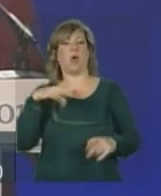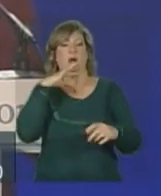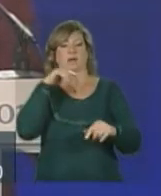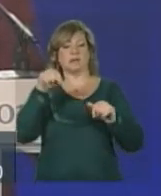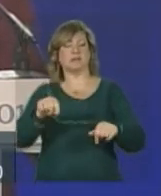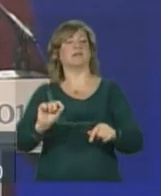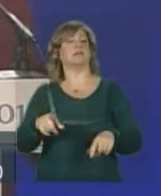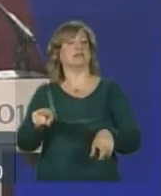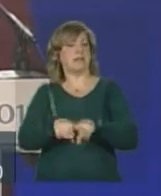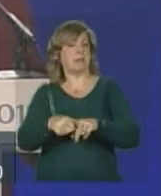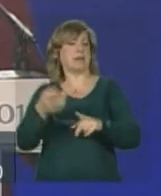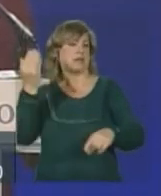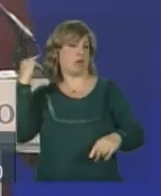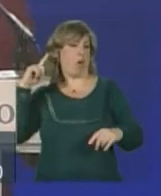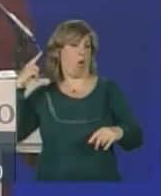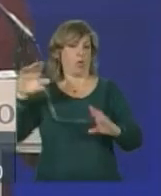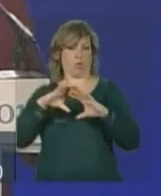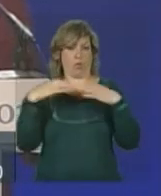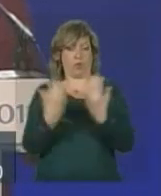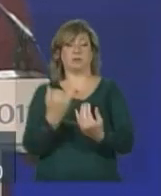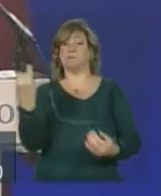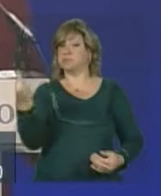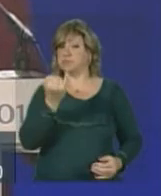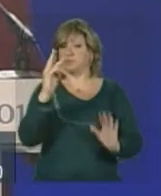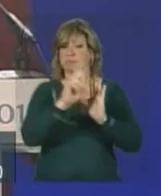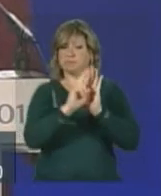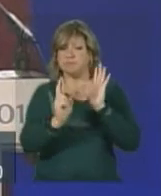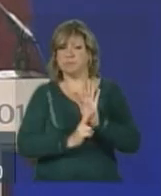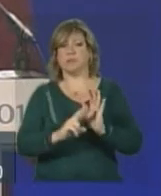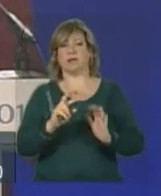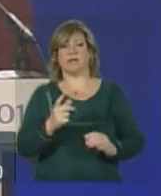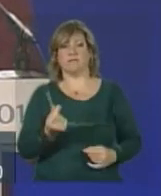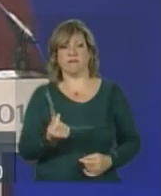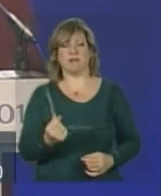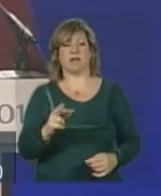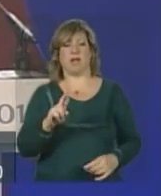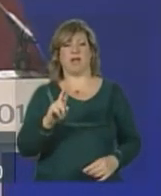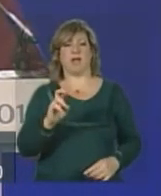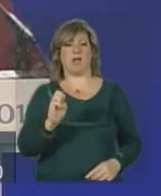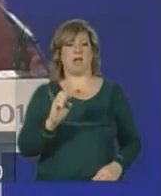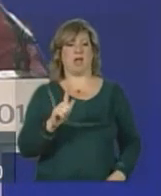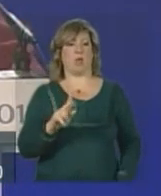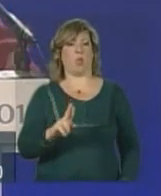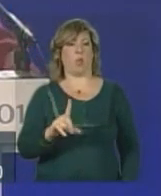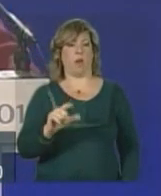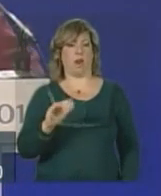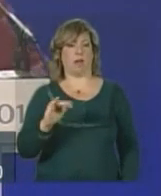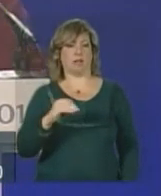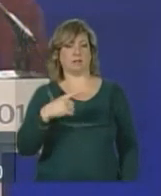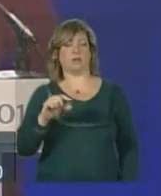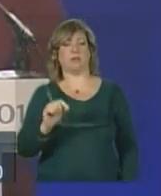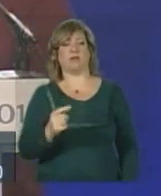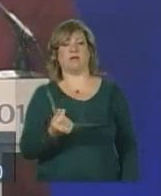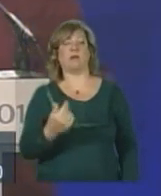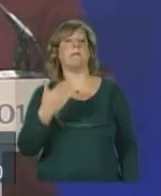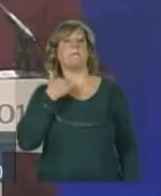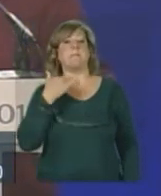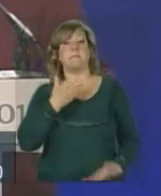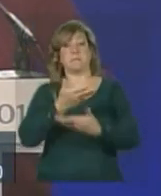a respeito da importância da regulação financeira, tanto no que se refere aos